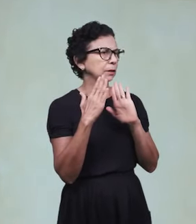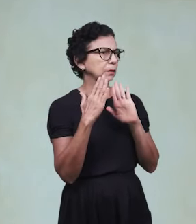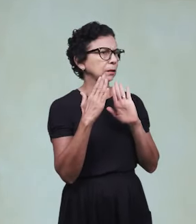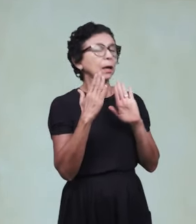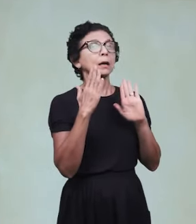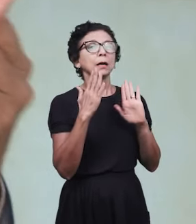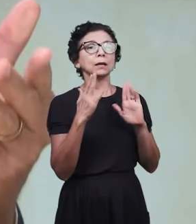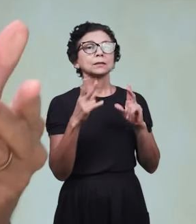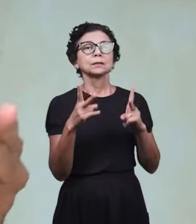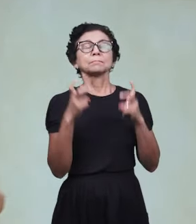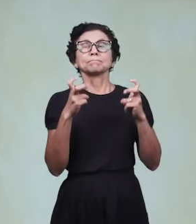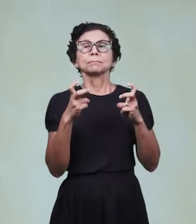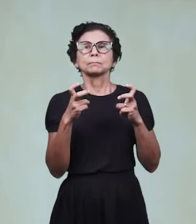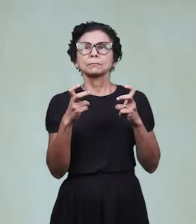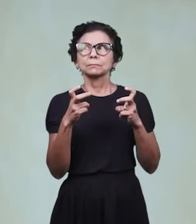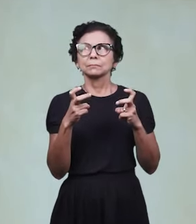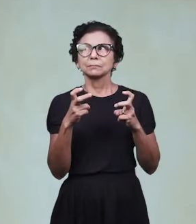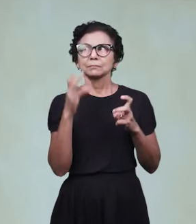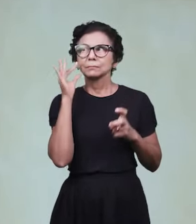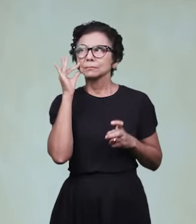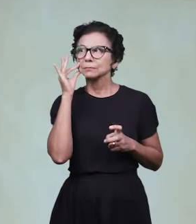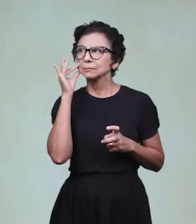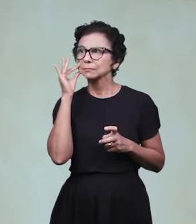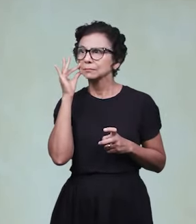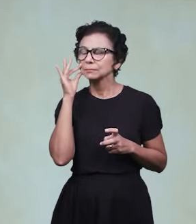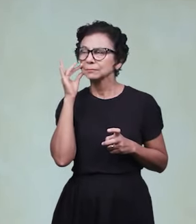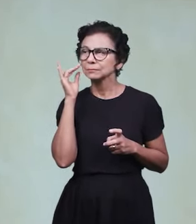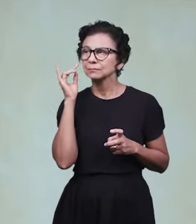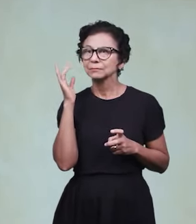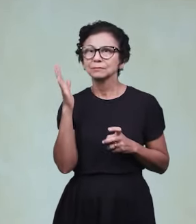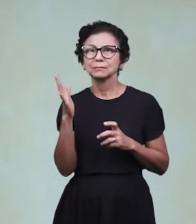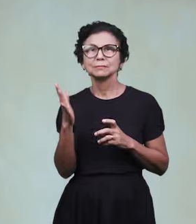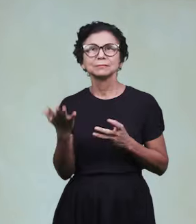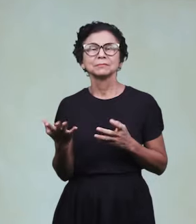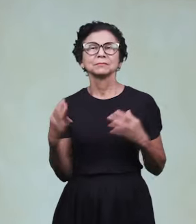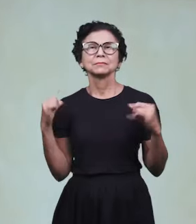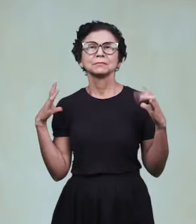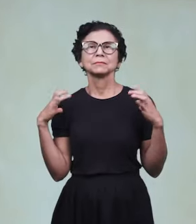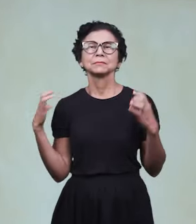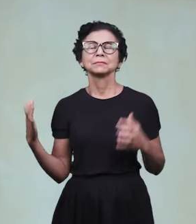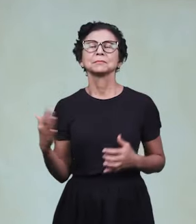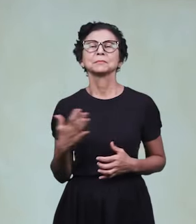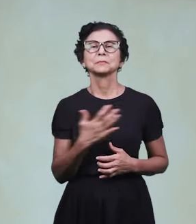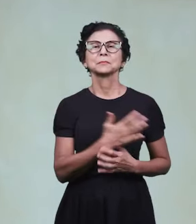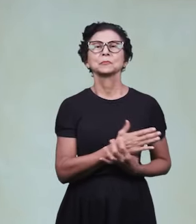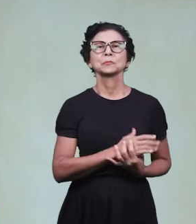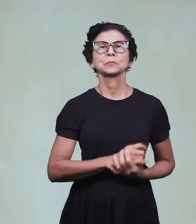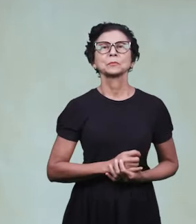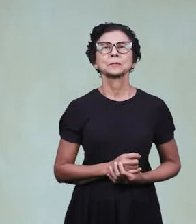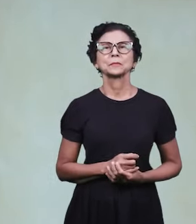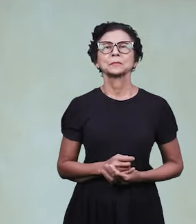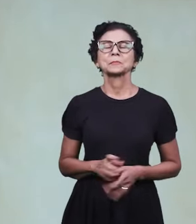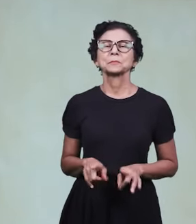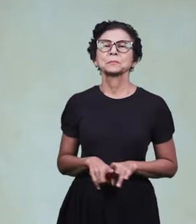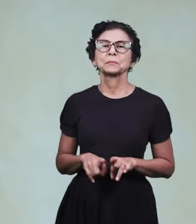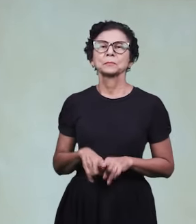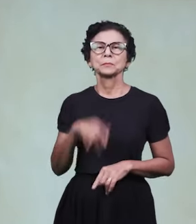irmã nossa, muitos anos tentando engravidar, e ela não conseguia, já tinha até desistido. Ela